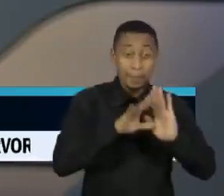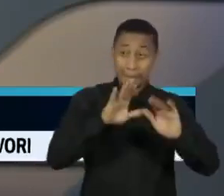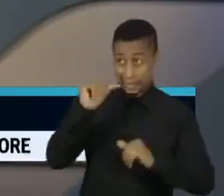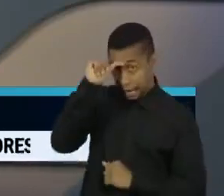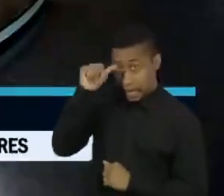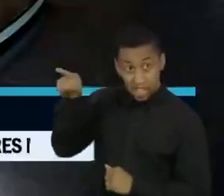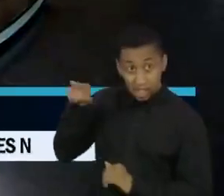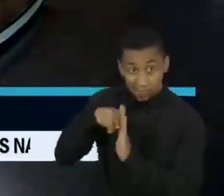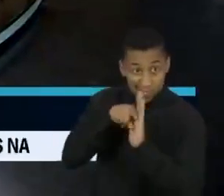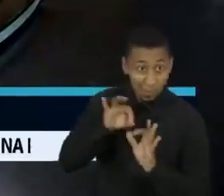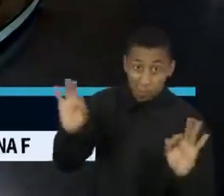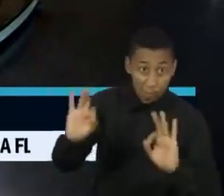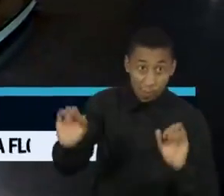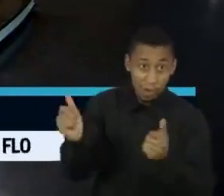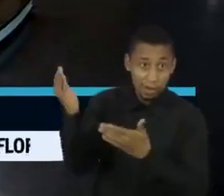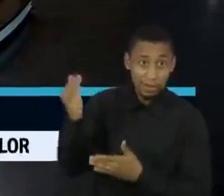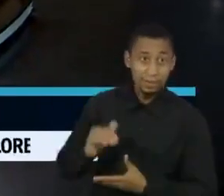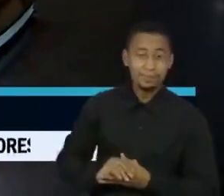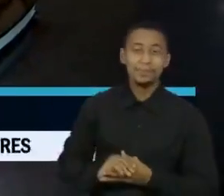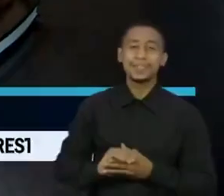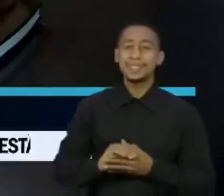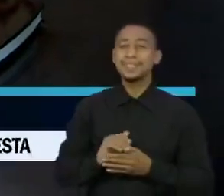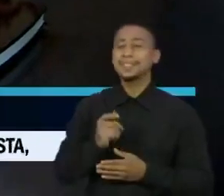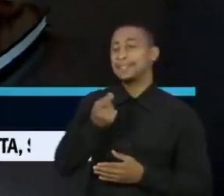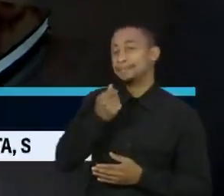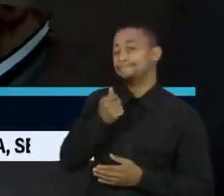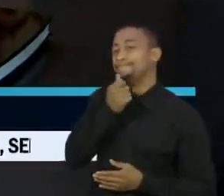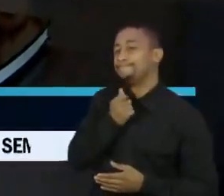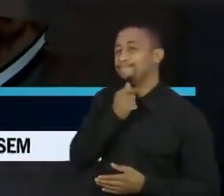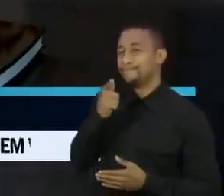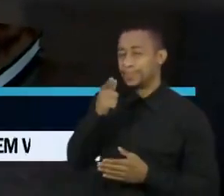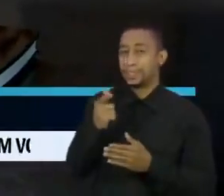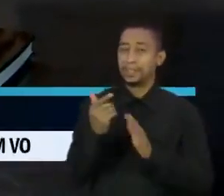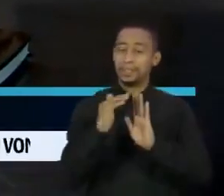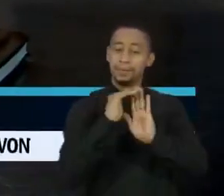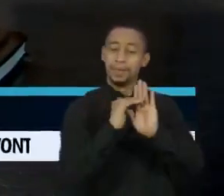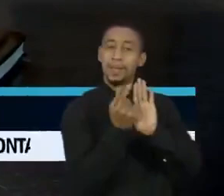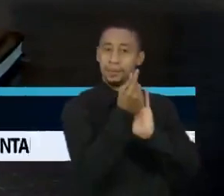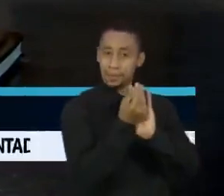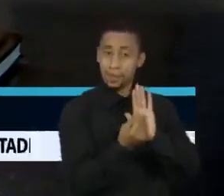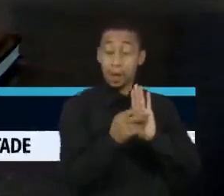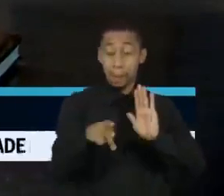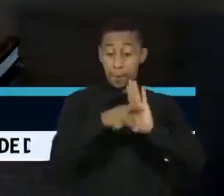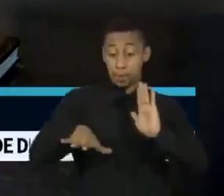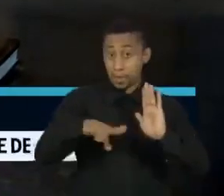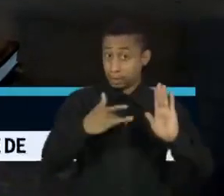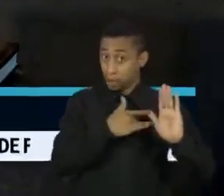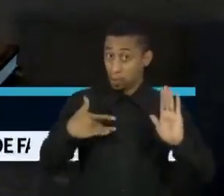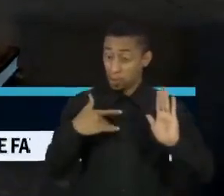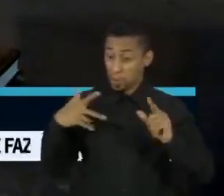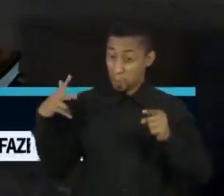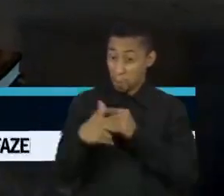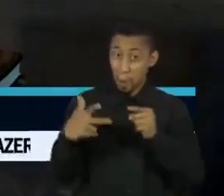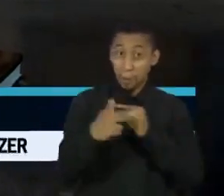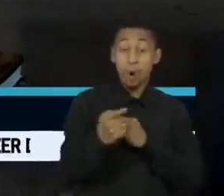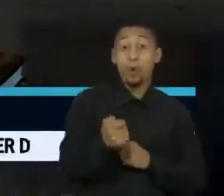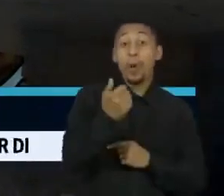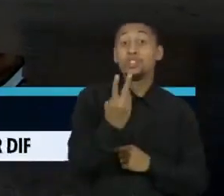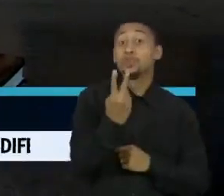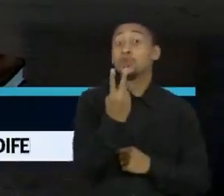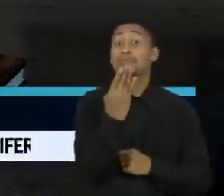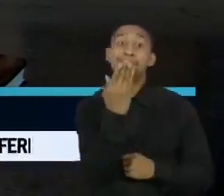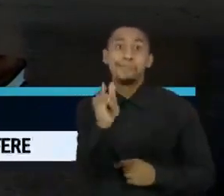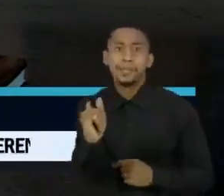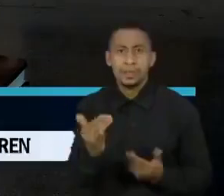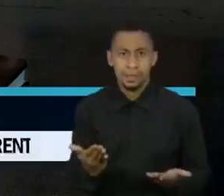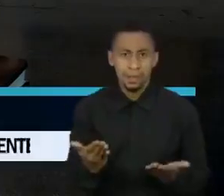e Atila passa da Saúde perdeu mais de Dois Bilhões de reais em Recursos vetados não tinha outra saída